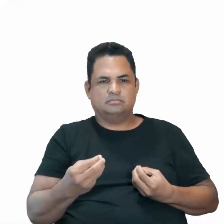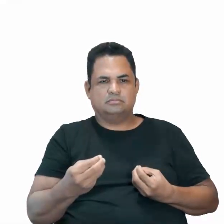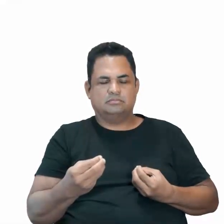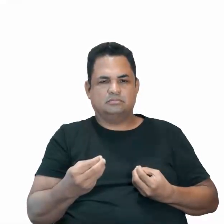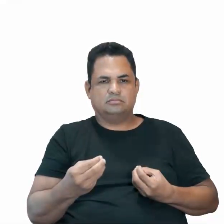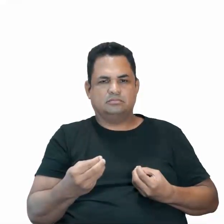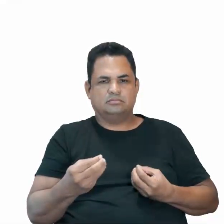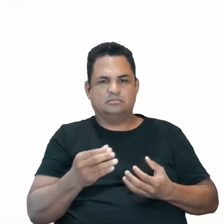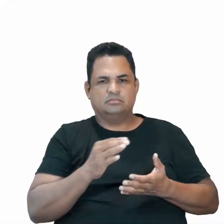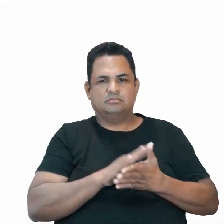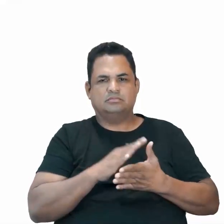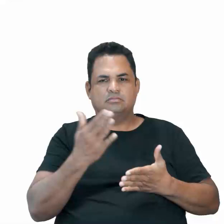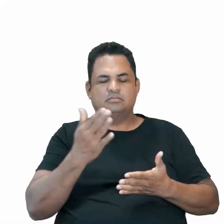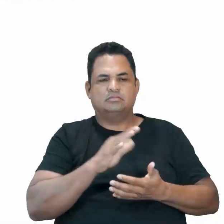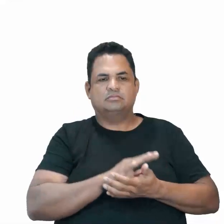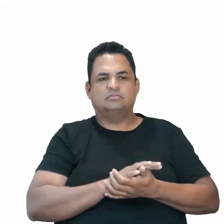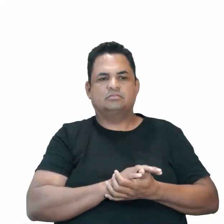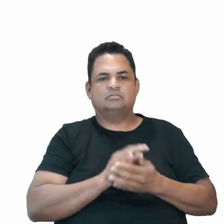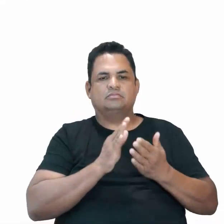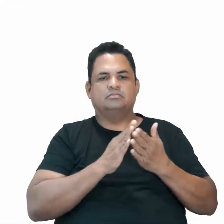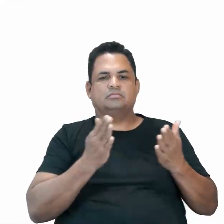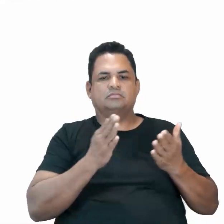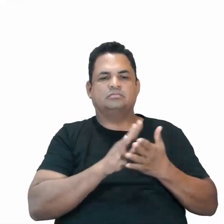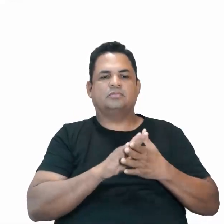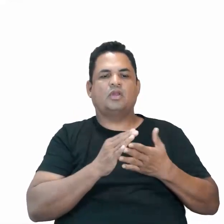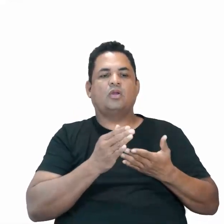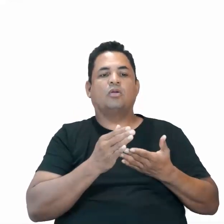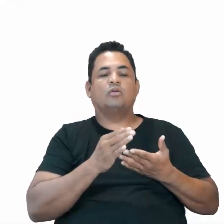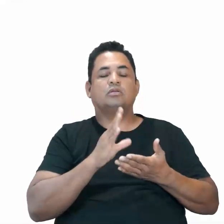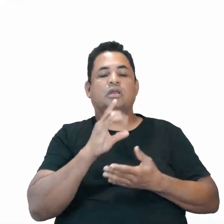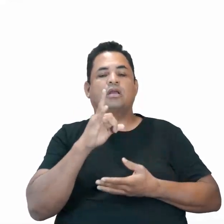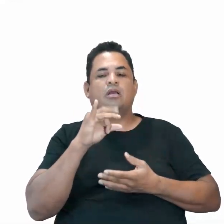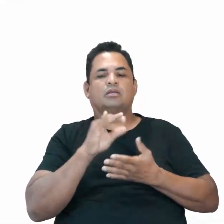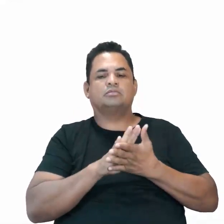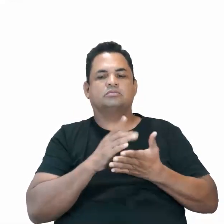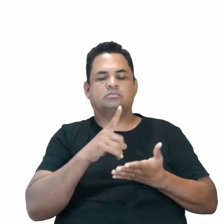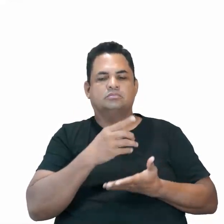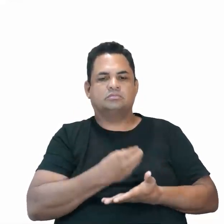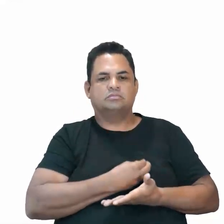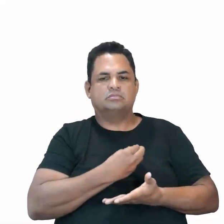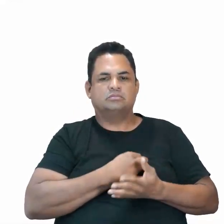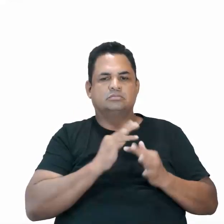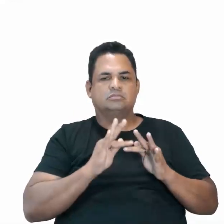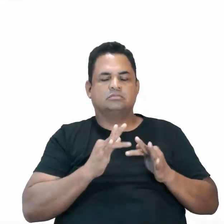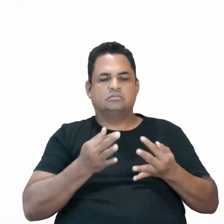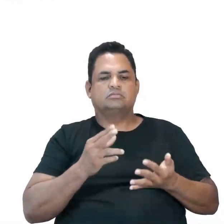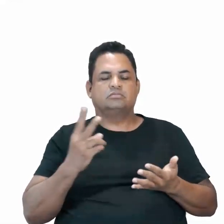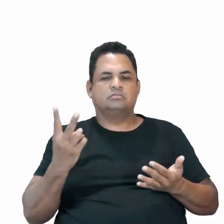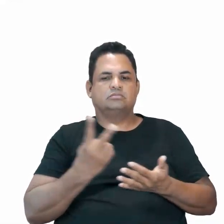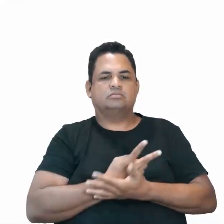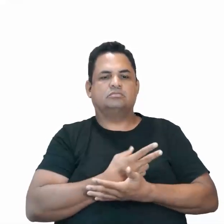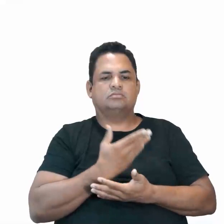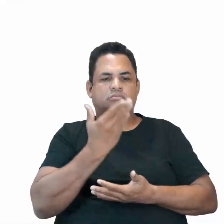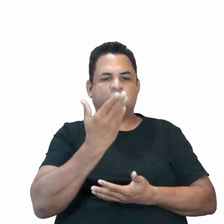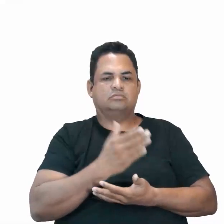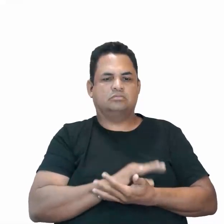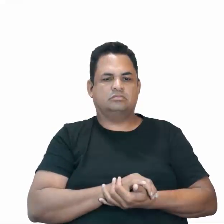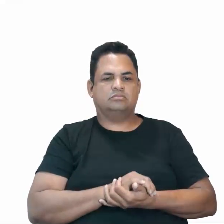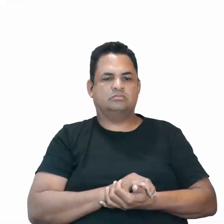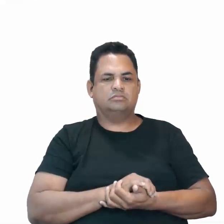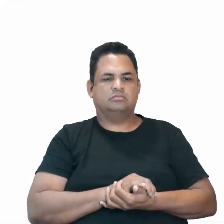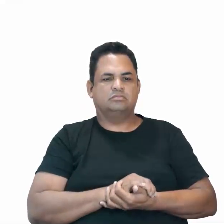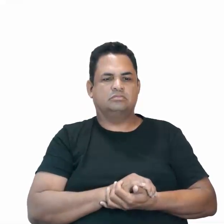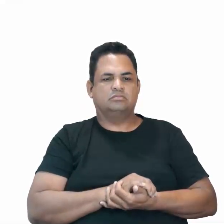de perto da esfera. Qual as cargas presentes na esfera no final do processo? Eu cheguei aqui, o que acontece? Vou